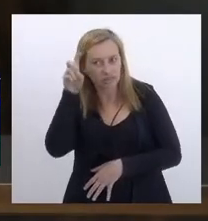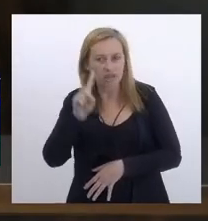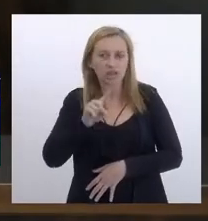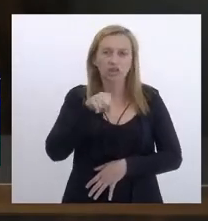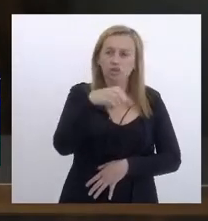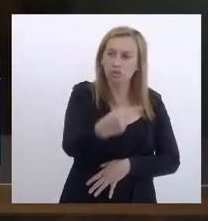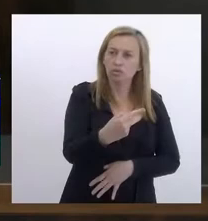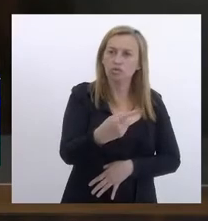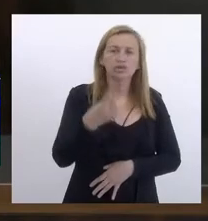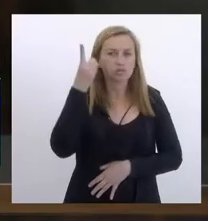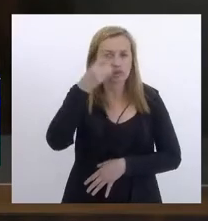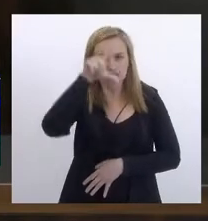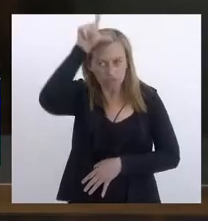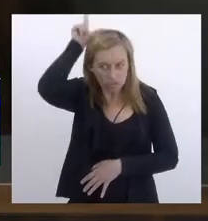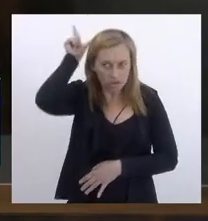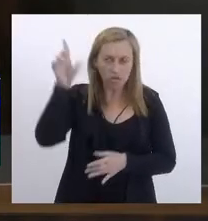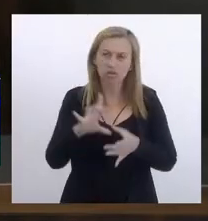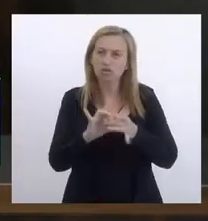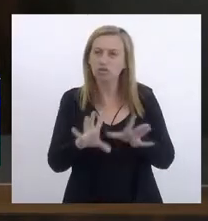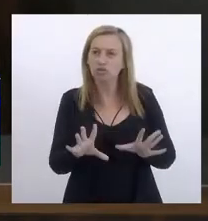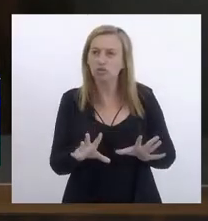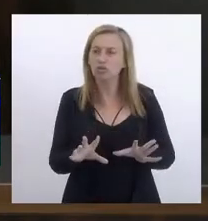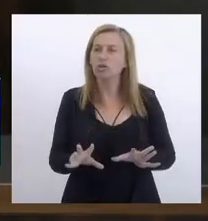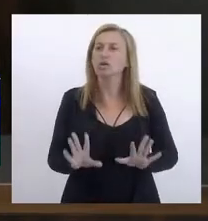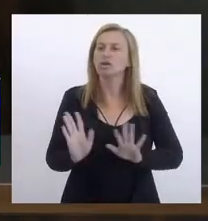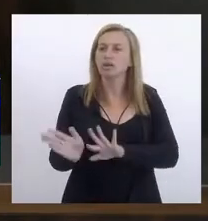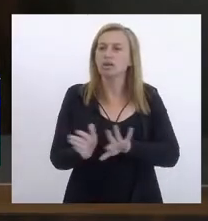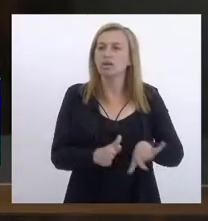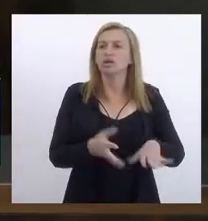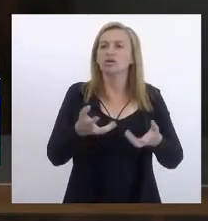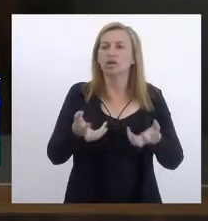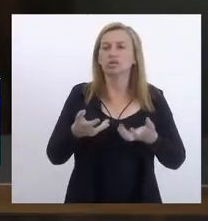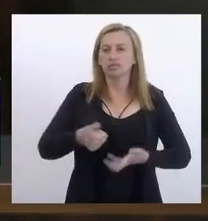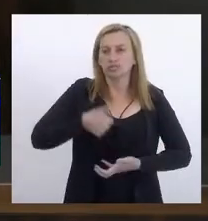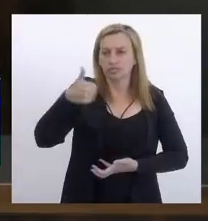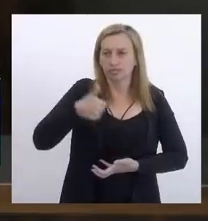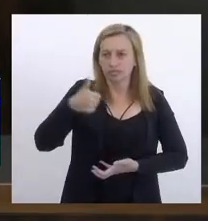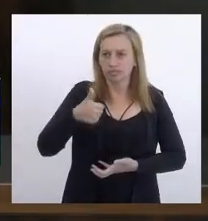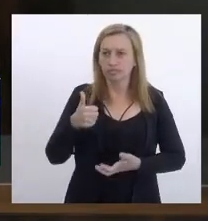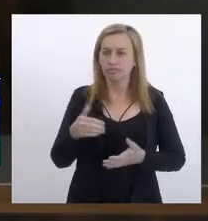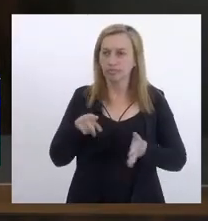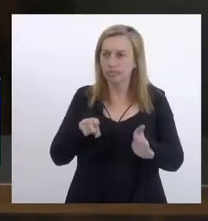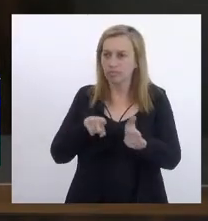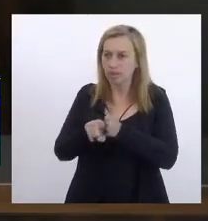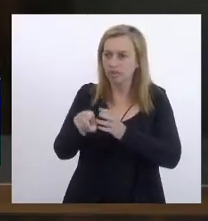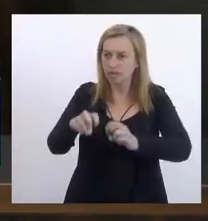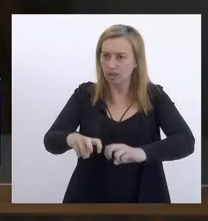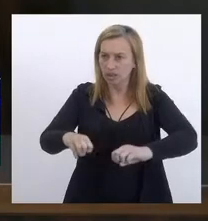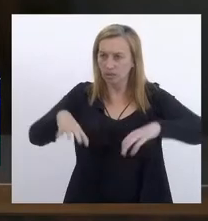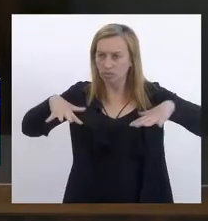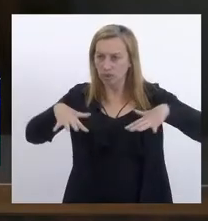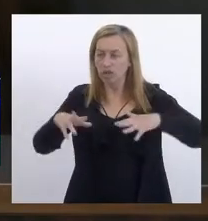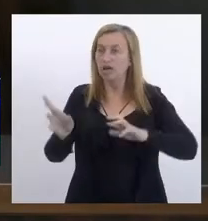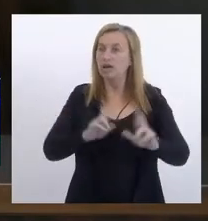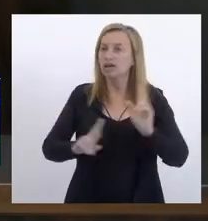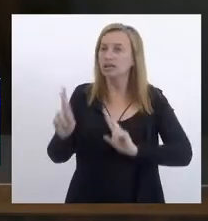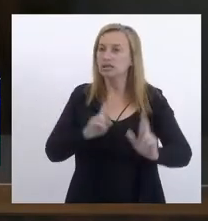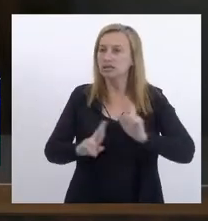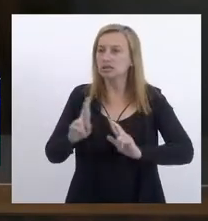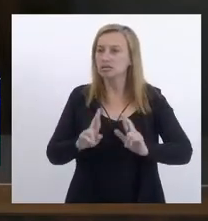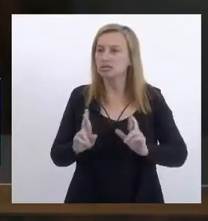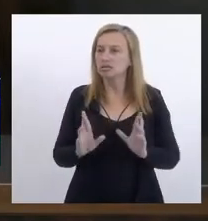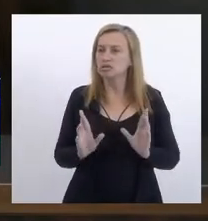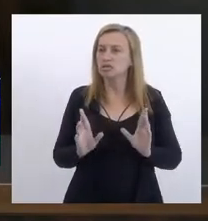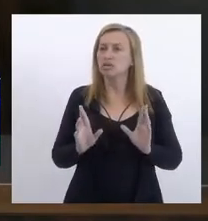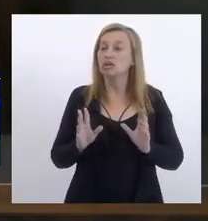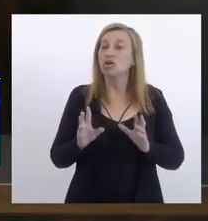deixou à disposição. Então, eu queria primeiro consultar o plenário em relação a nós fazermos as votações